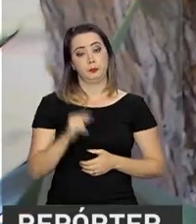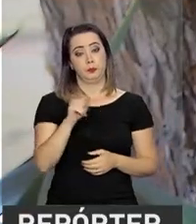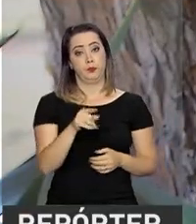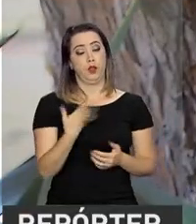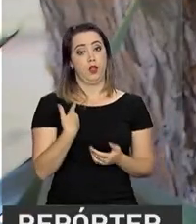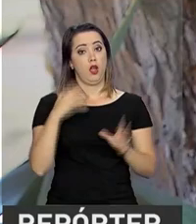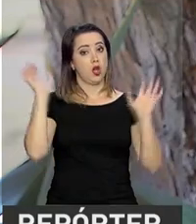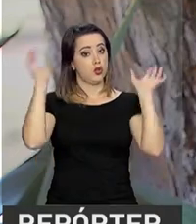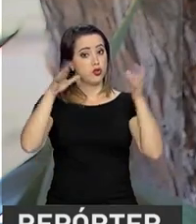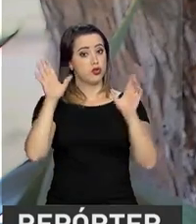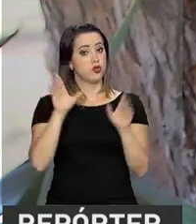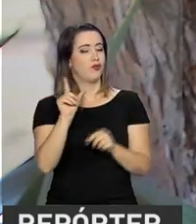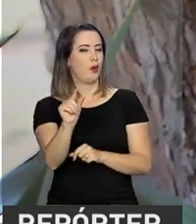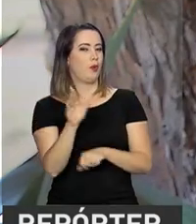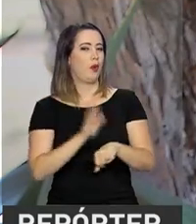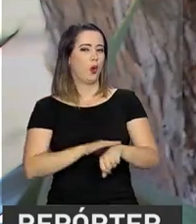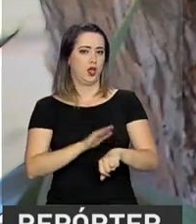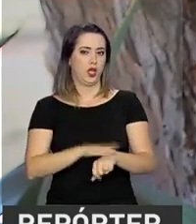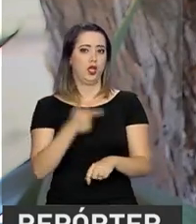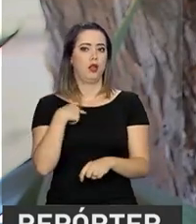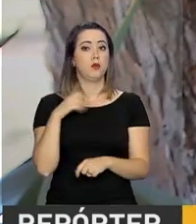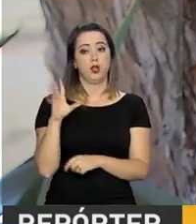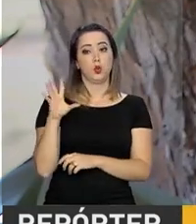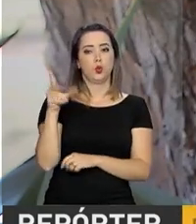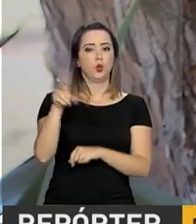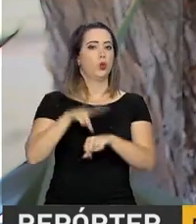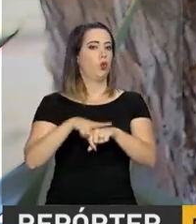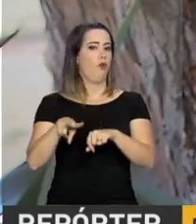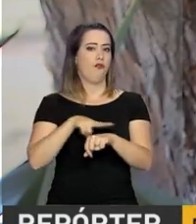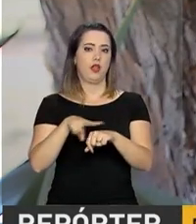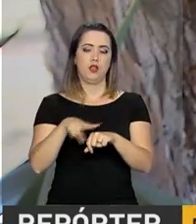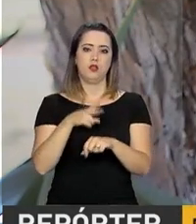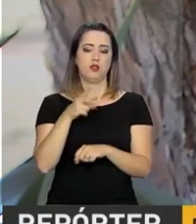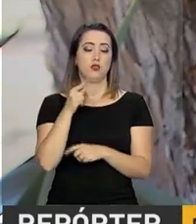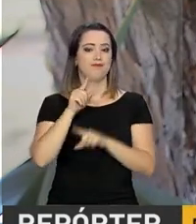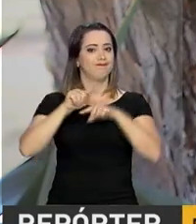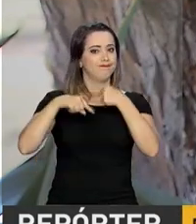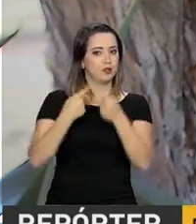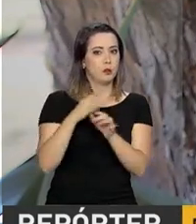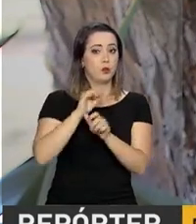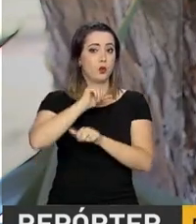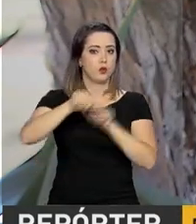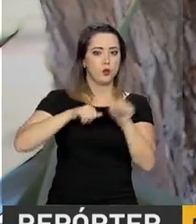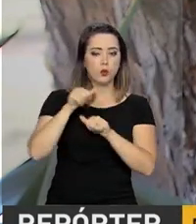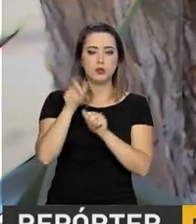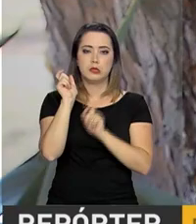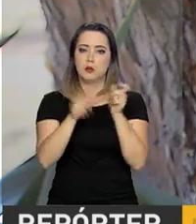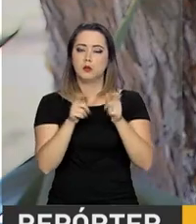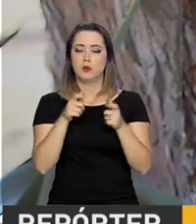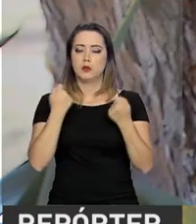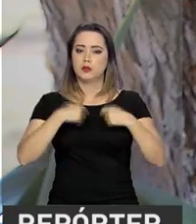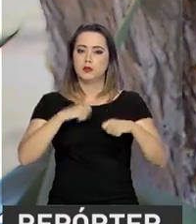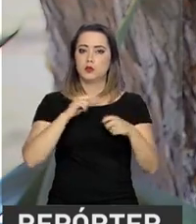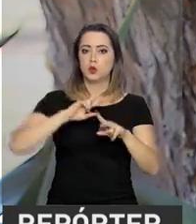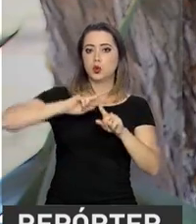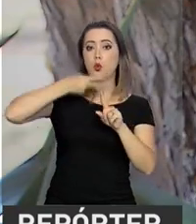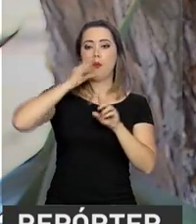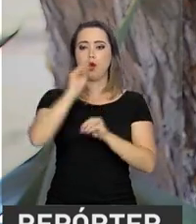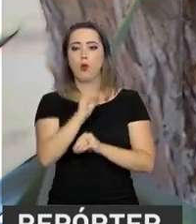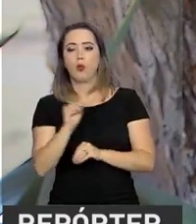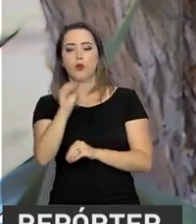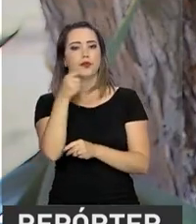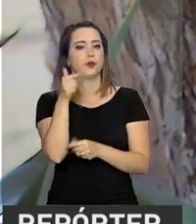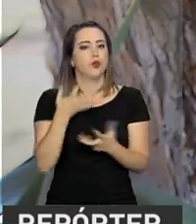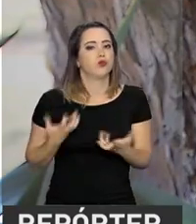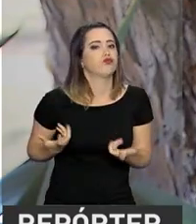há pouco tempo e a vegetação ainda está verde. Mas logo a paisagem vai mudar. E a população deve dobrar os cuidados para